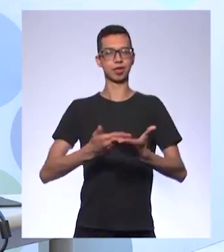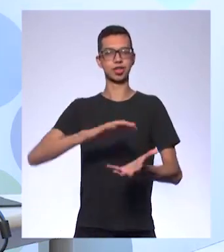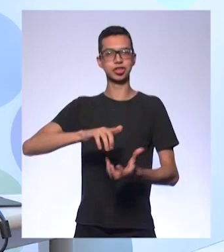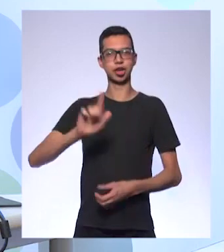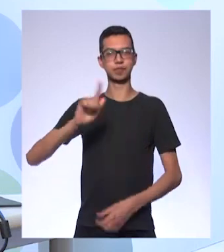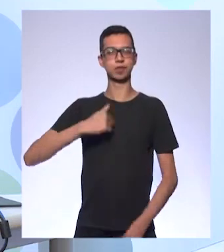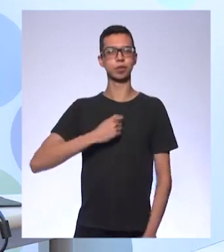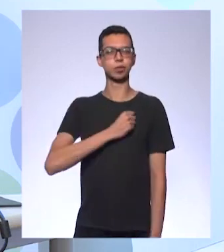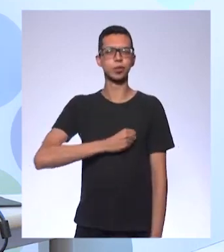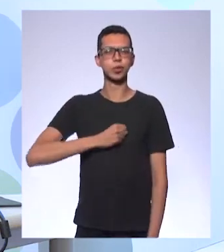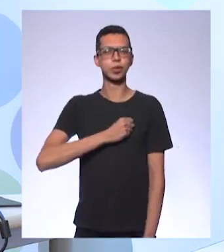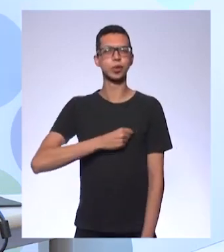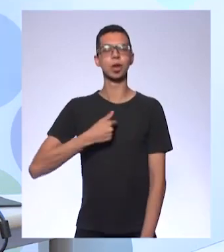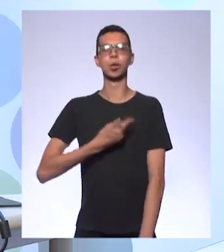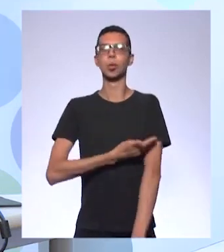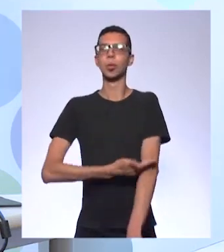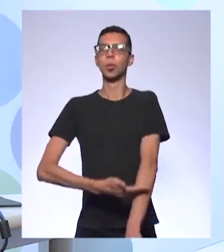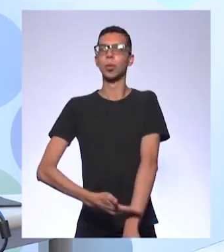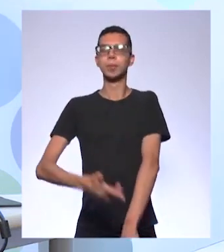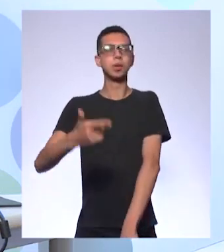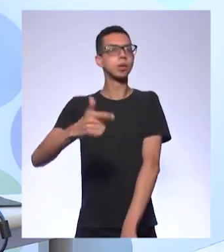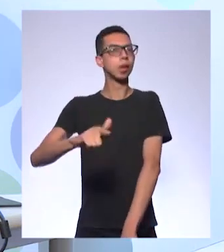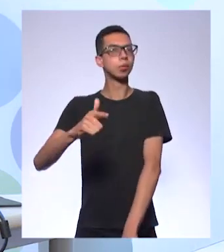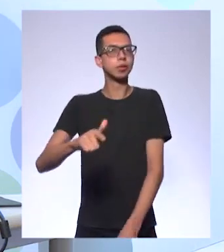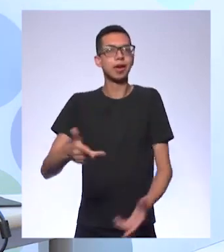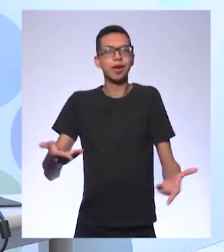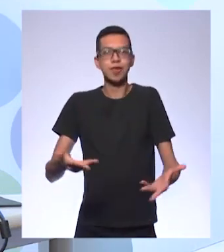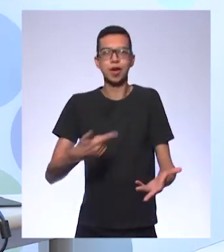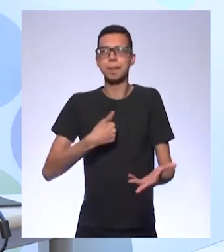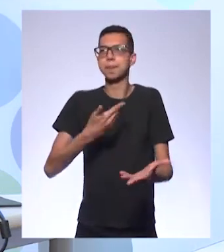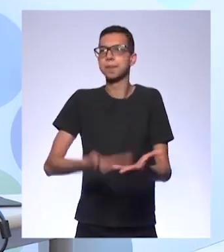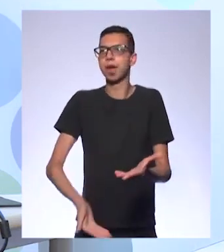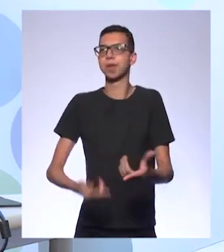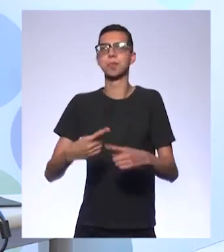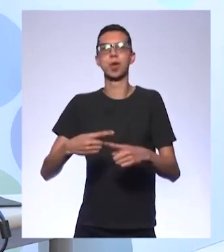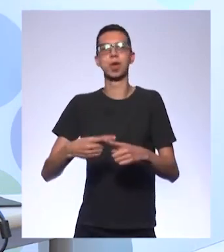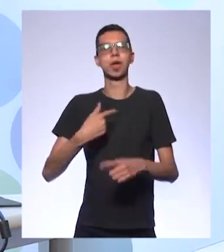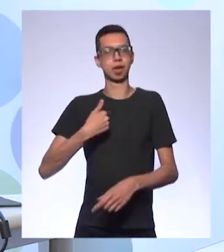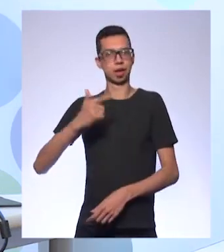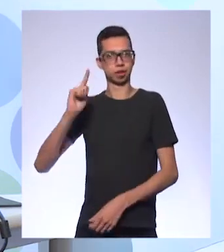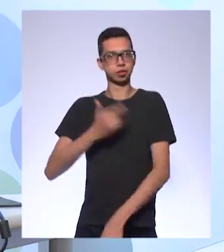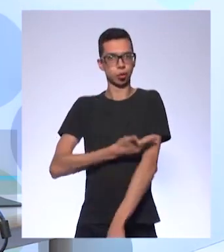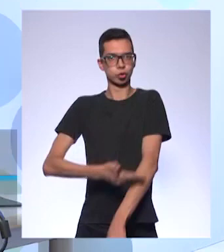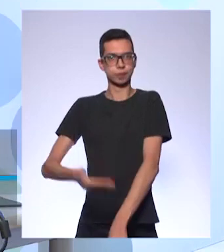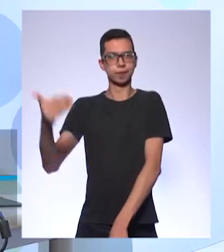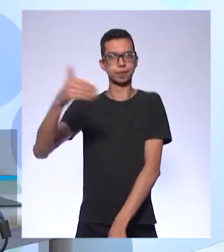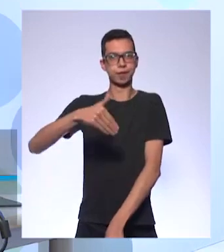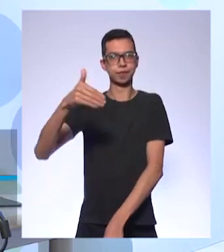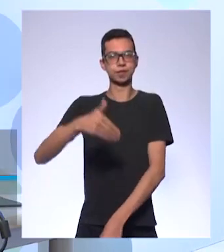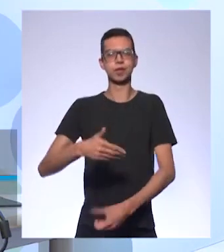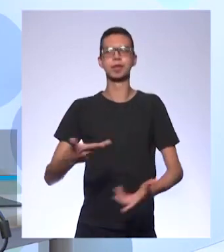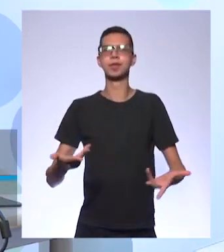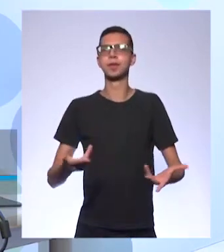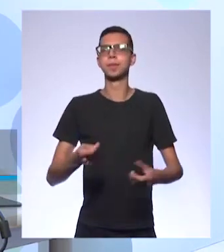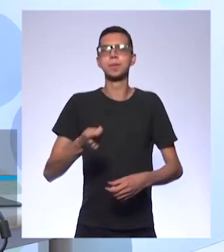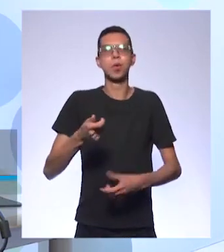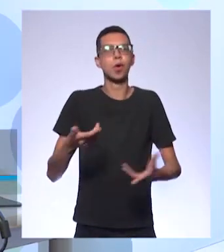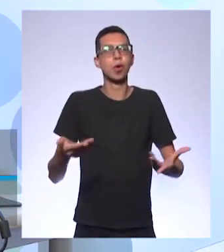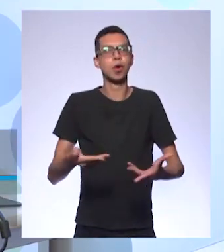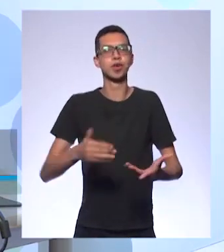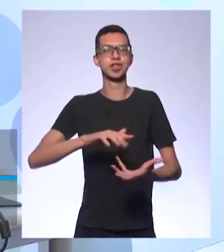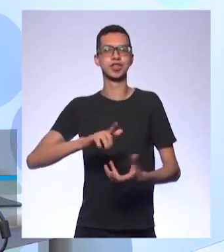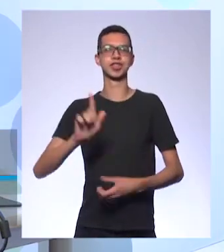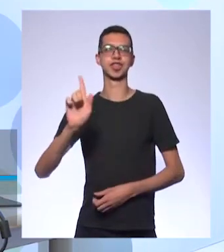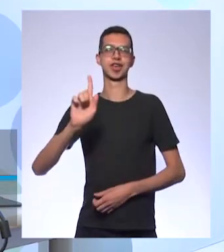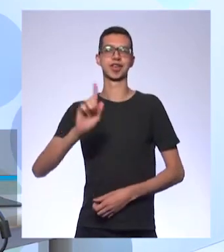estava até perdendo o costume aqui de vir aqui no estúdio, para as aulas, né, do ensino médio de geografia. Né? Espero